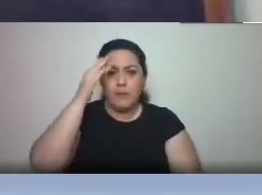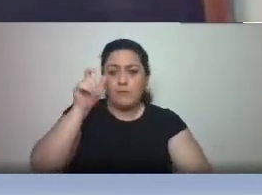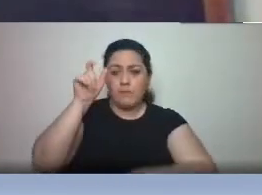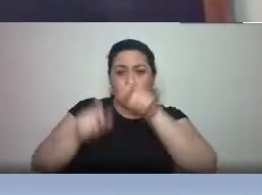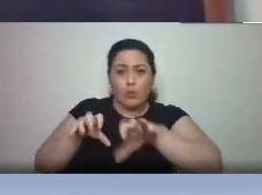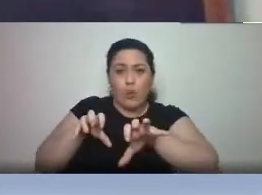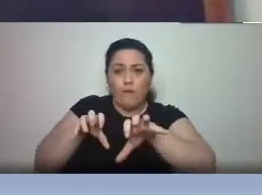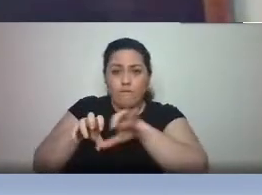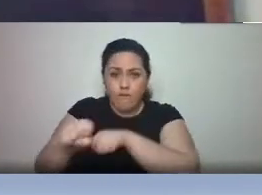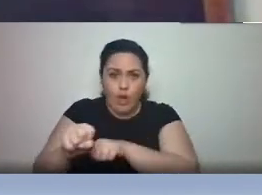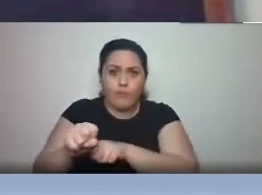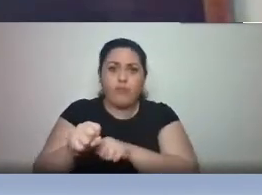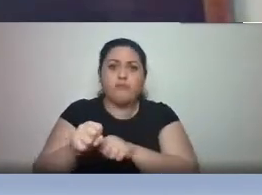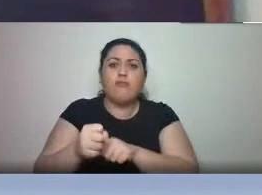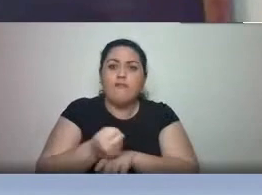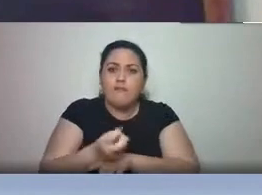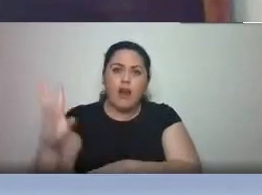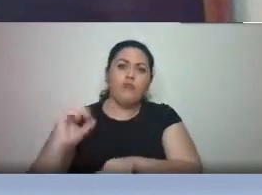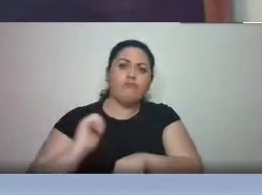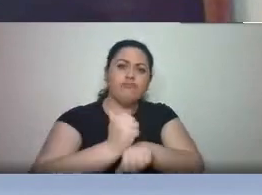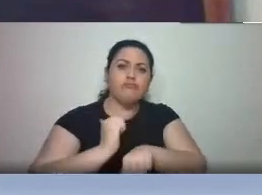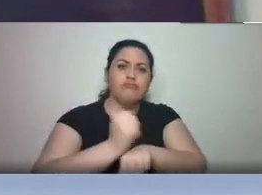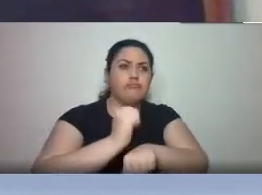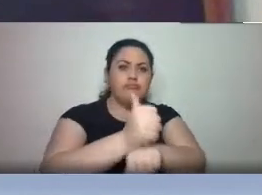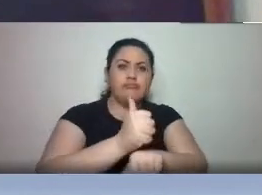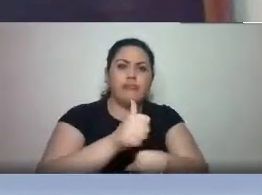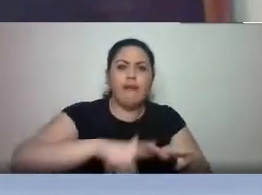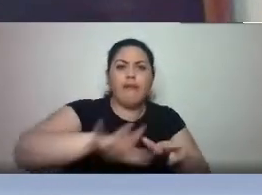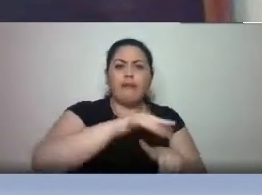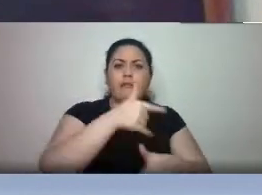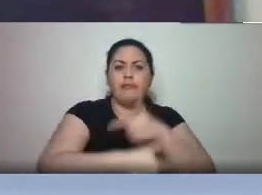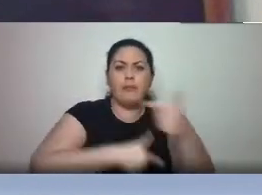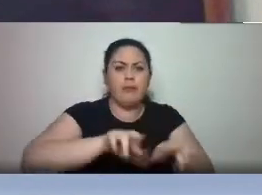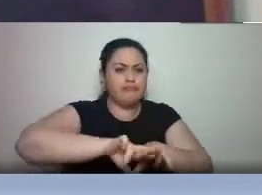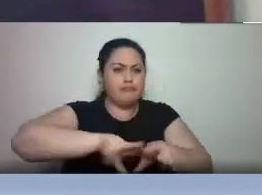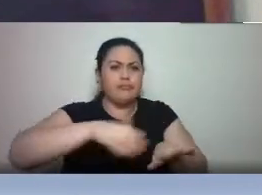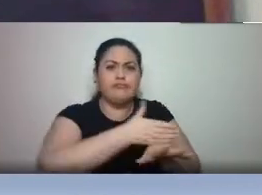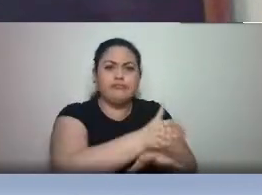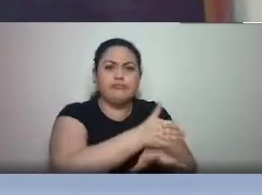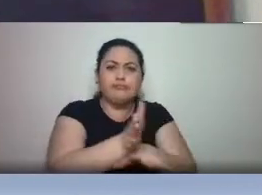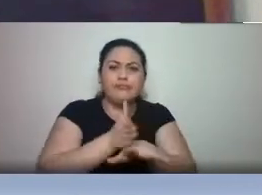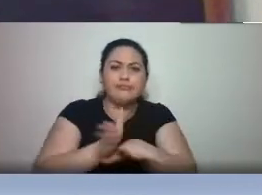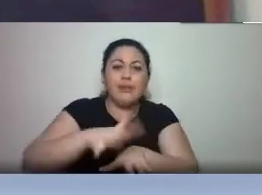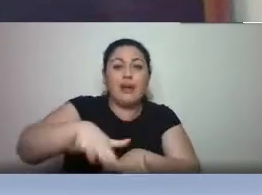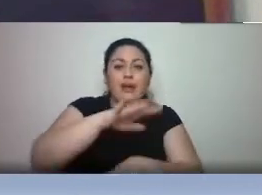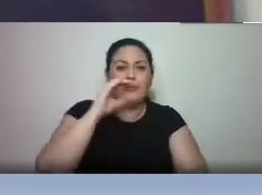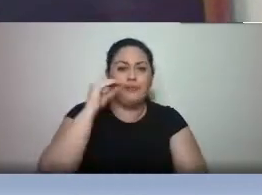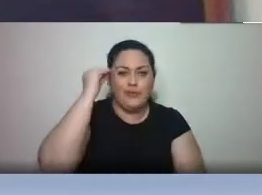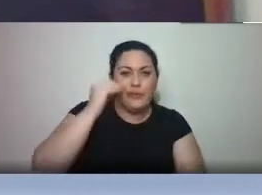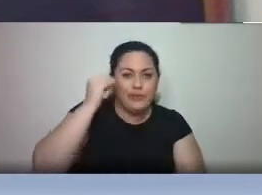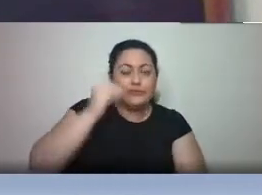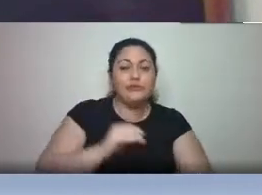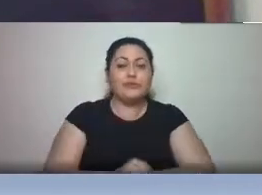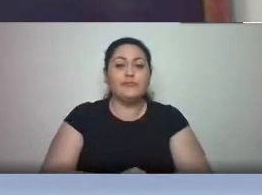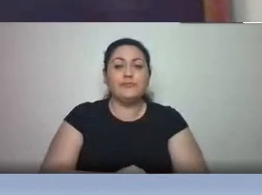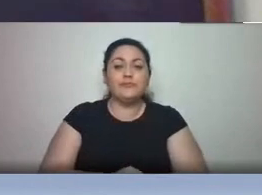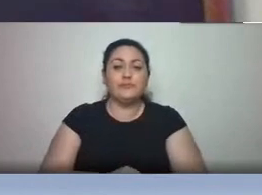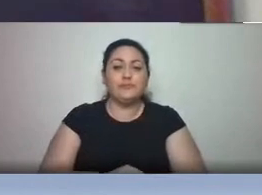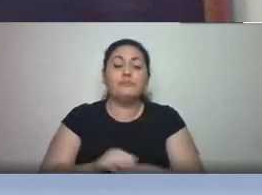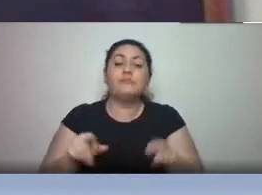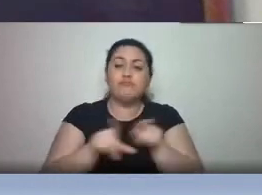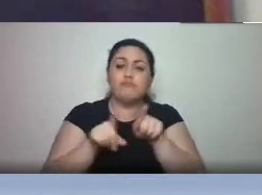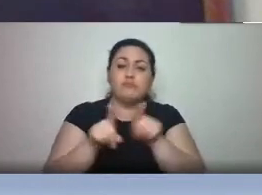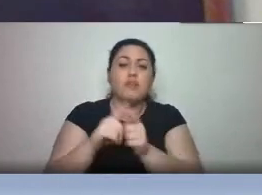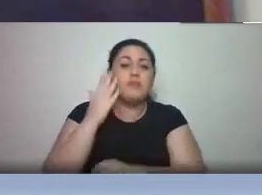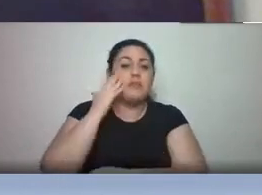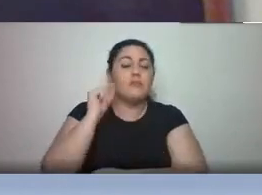no mercado de trabalho, nas mais diferentes áreas de atuação da psicologia, assim como da continuidade de